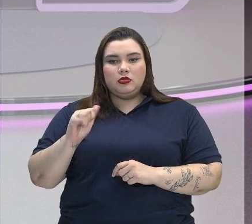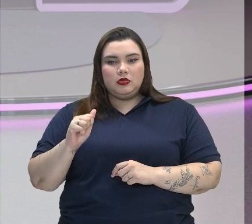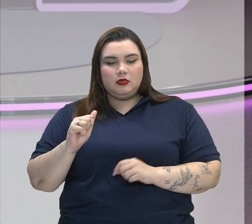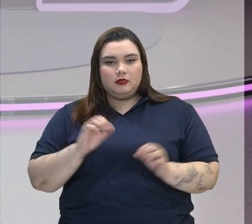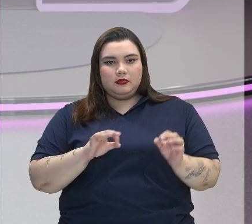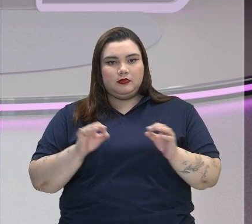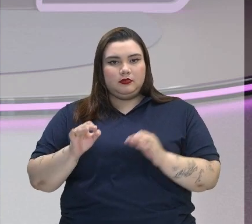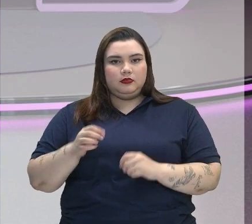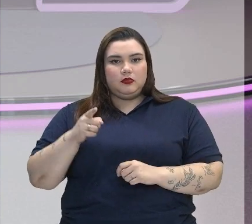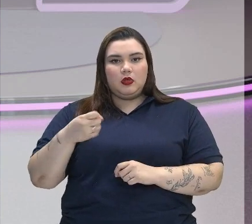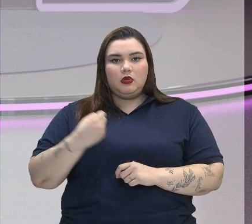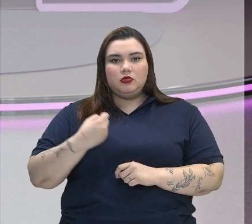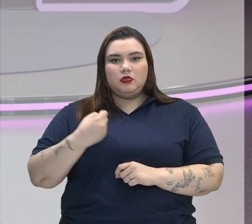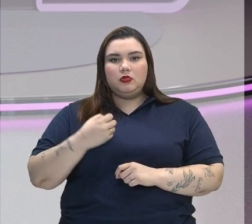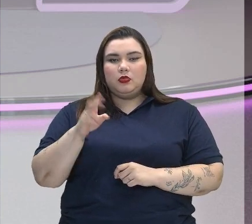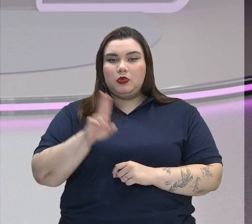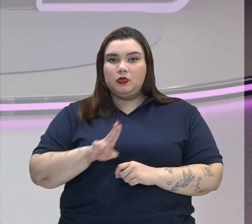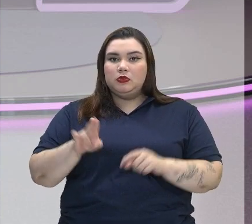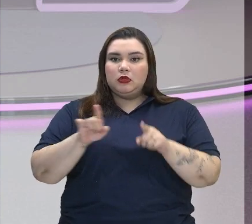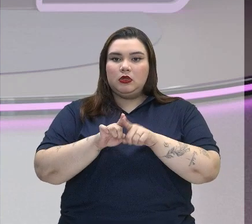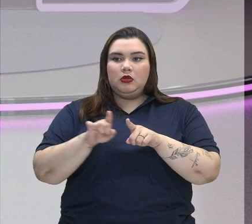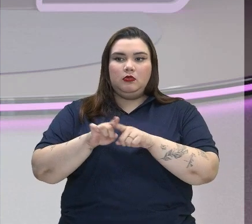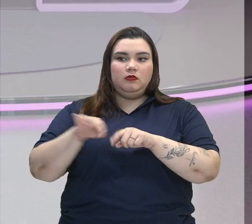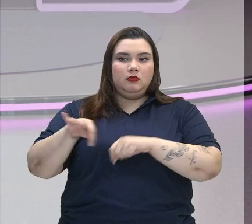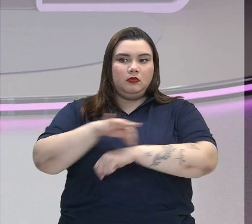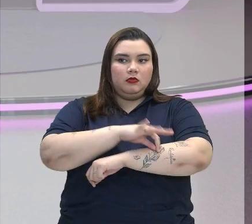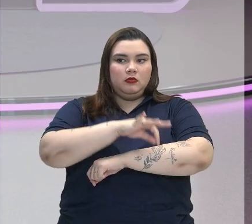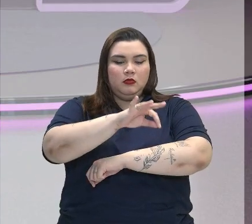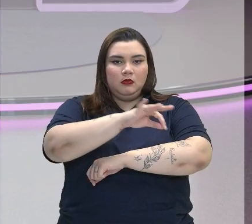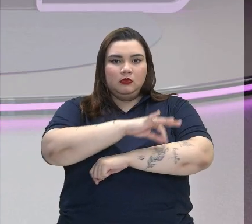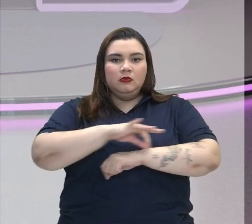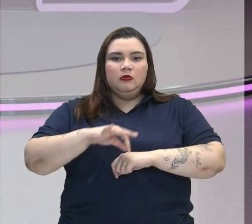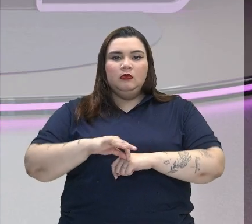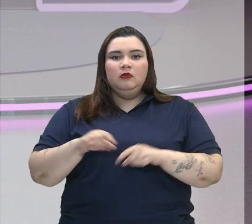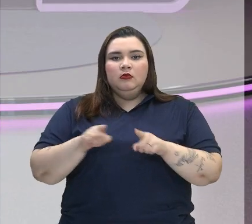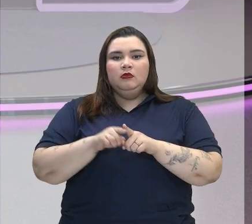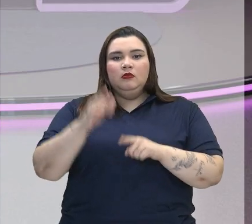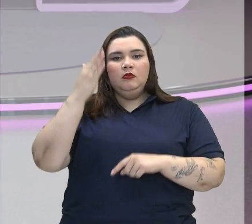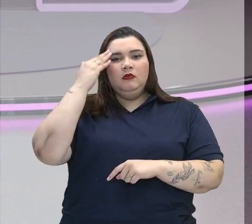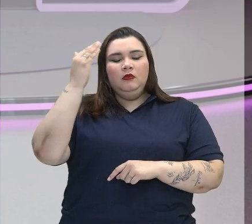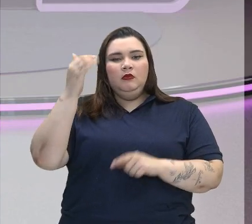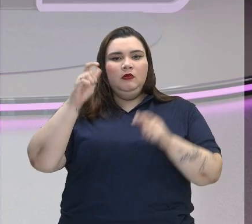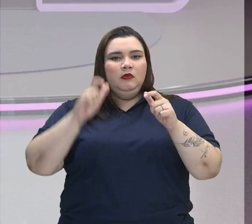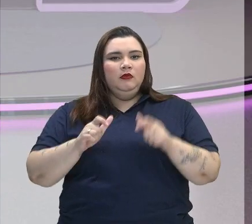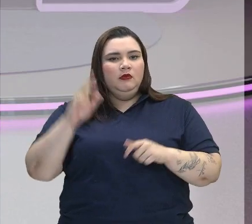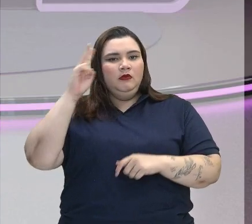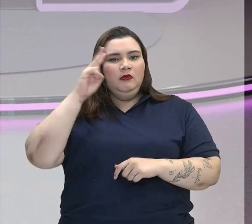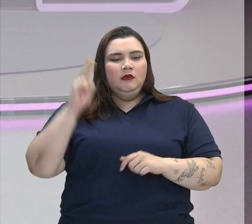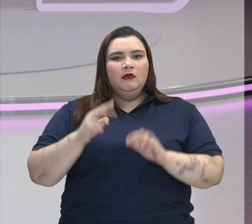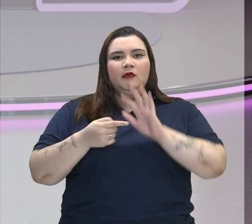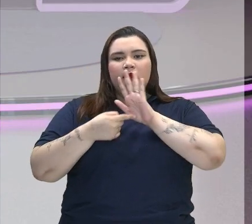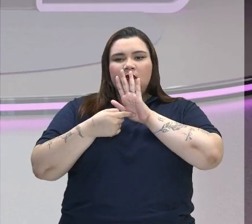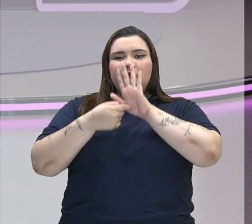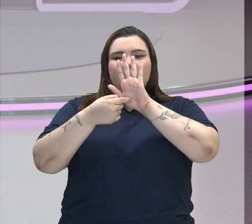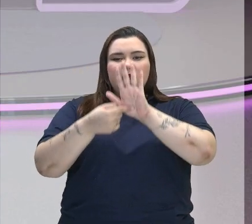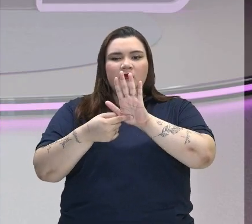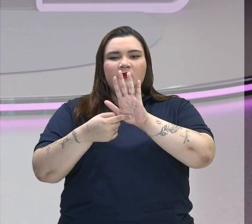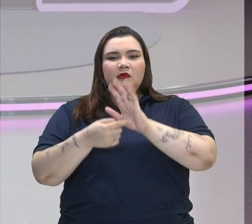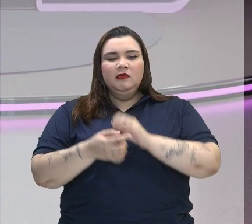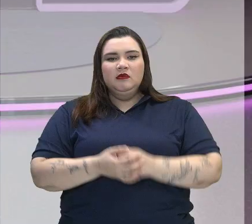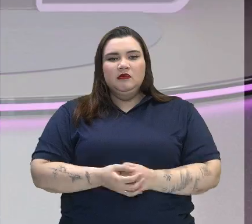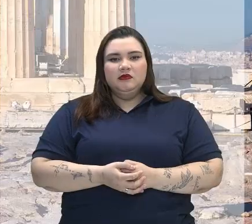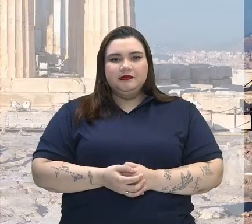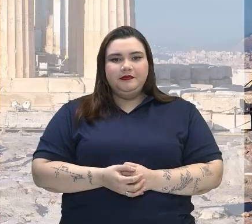eu disse, ele é utilizado também na arquitetura, em um famoso ponto histórico, que eu vou mostrar já já para vocês. Observem aqui na